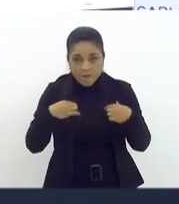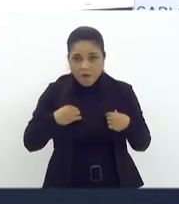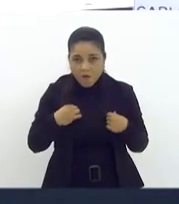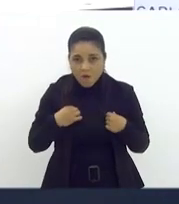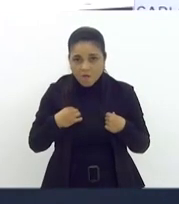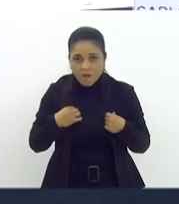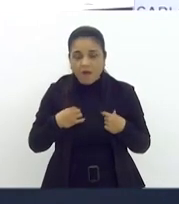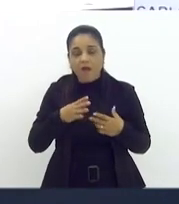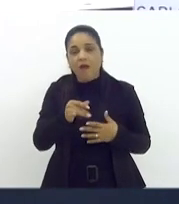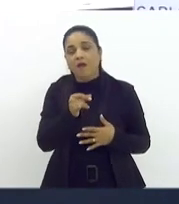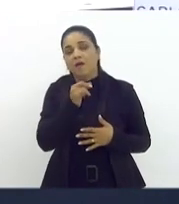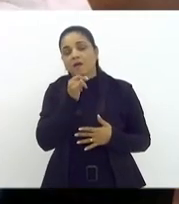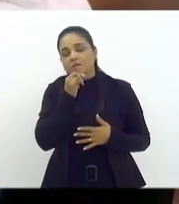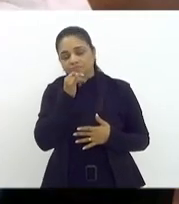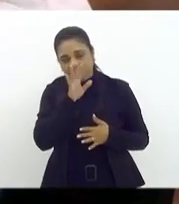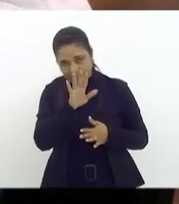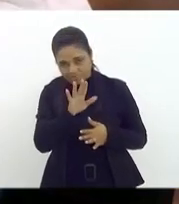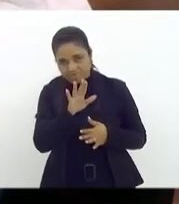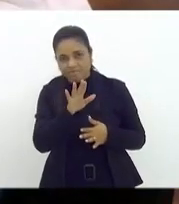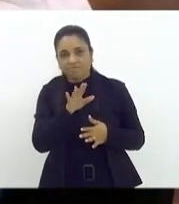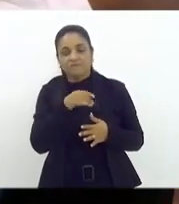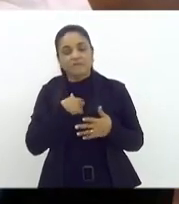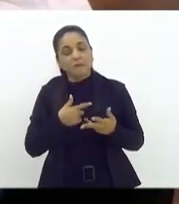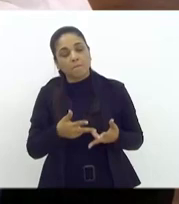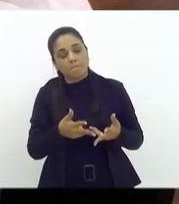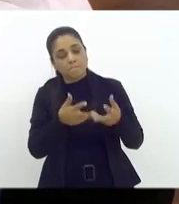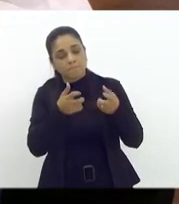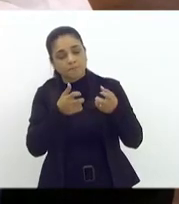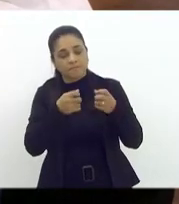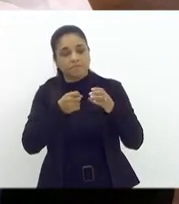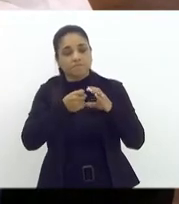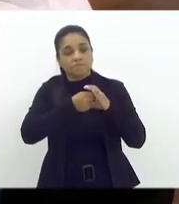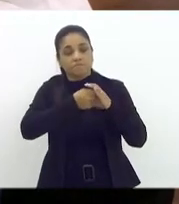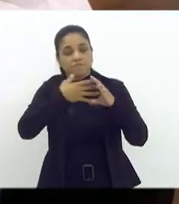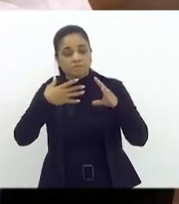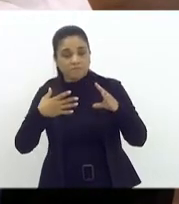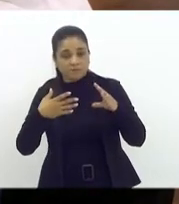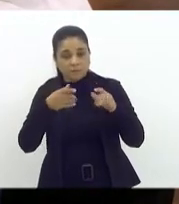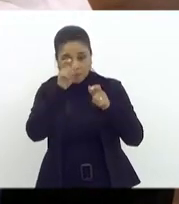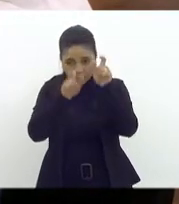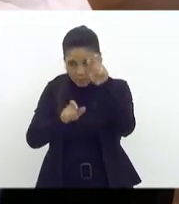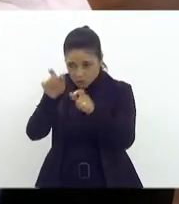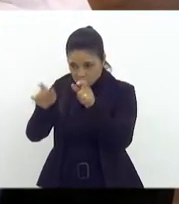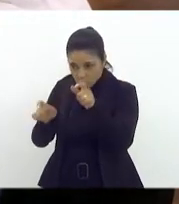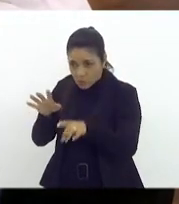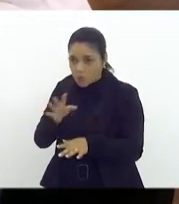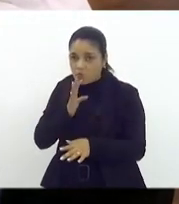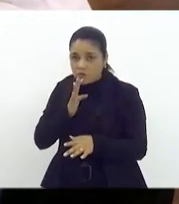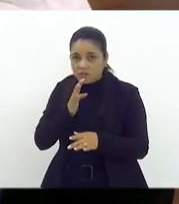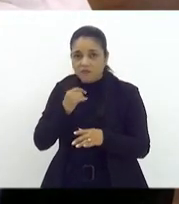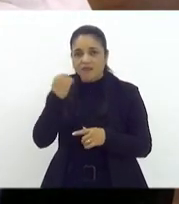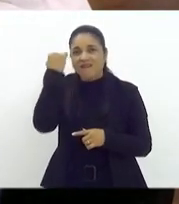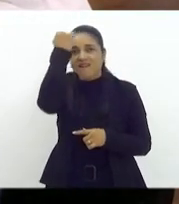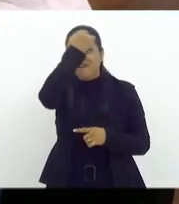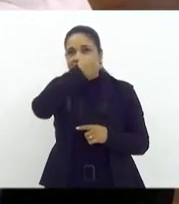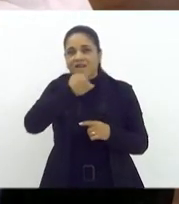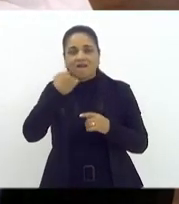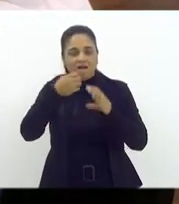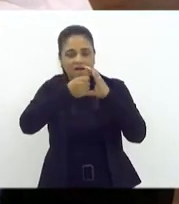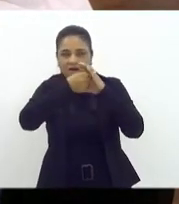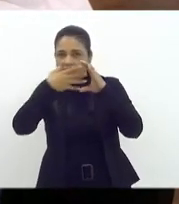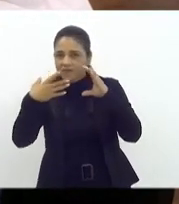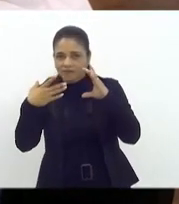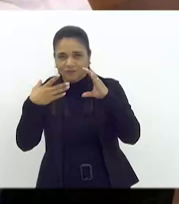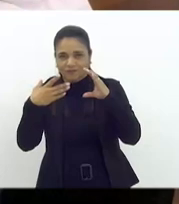o que define a identificação de pessoas são características do rosto não